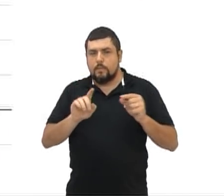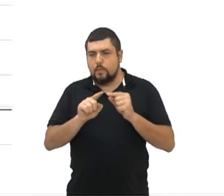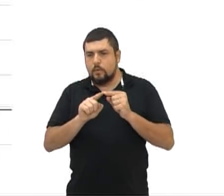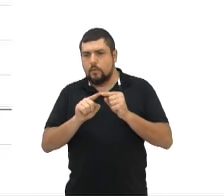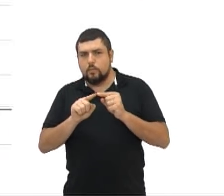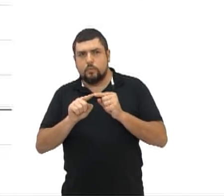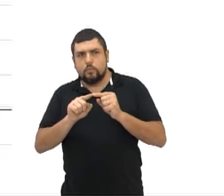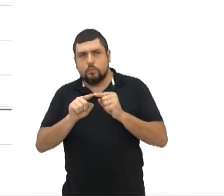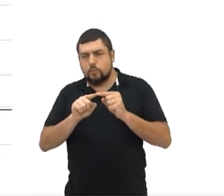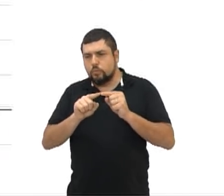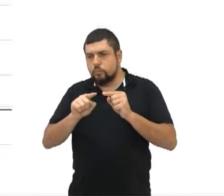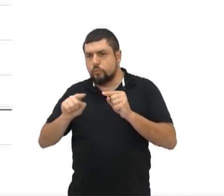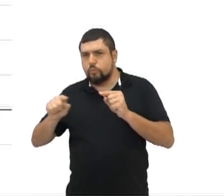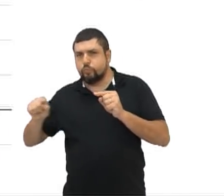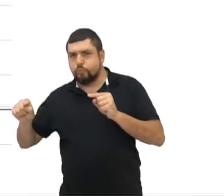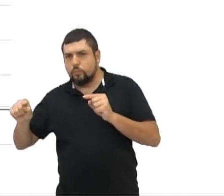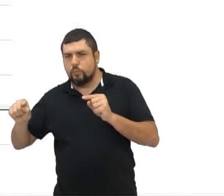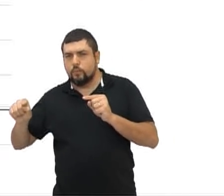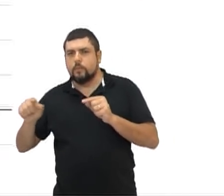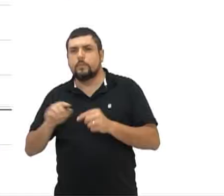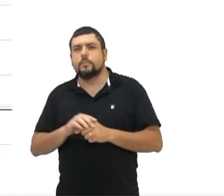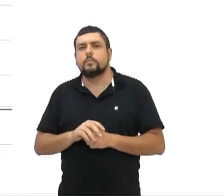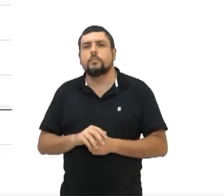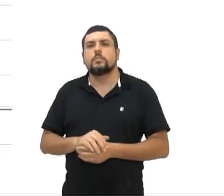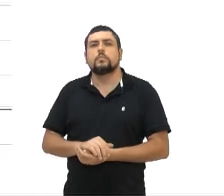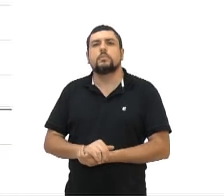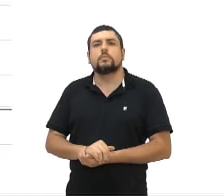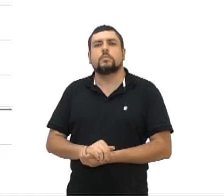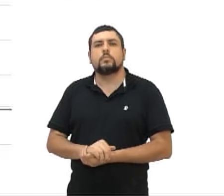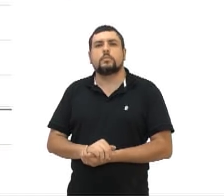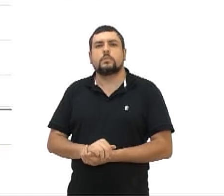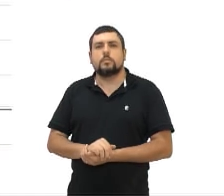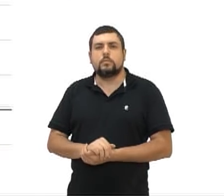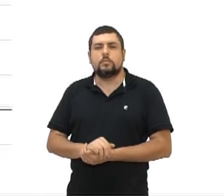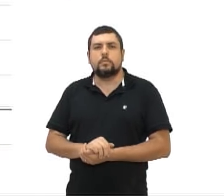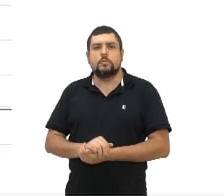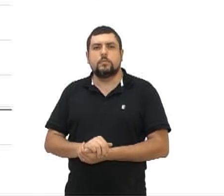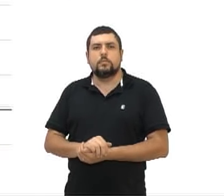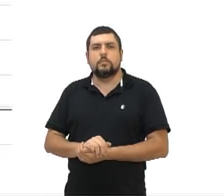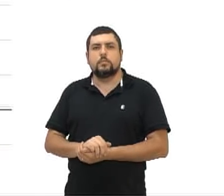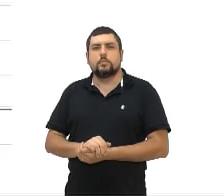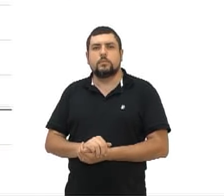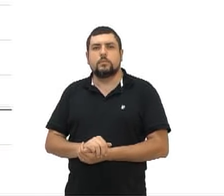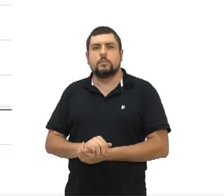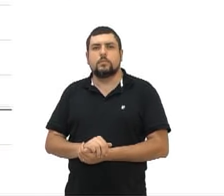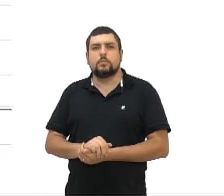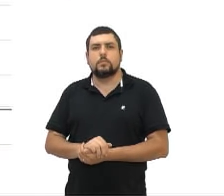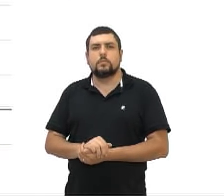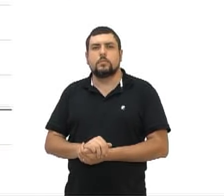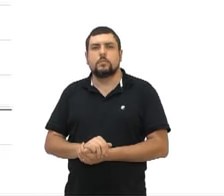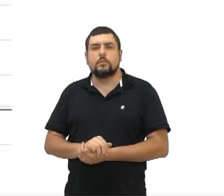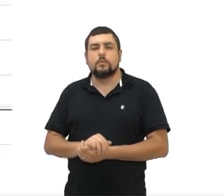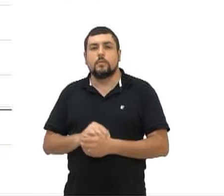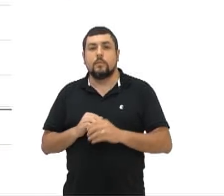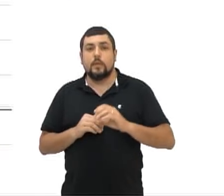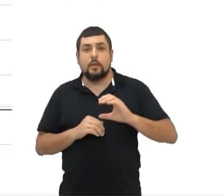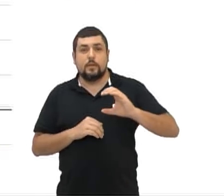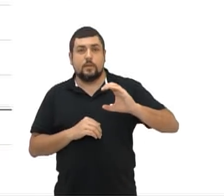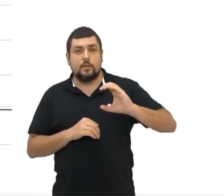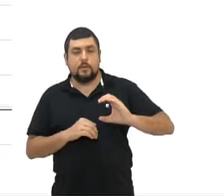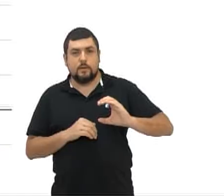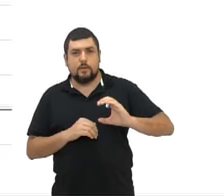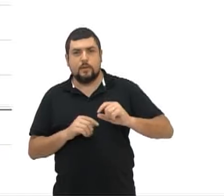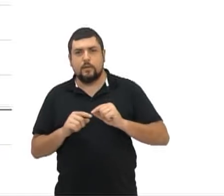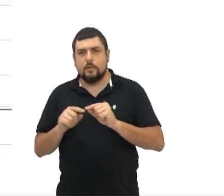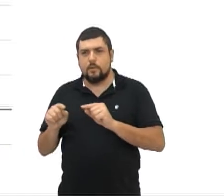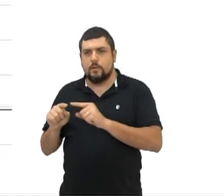e 1, você vem no 7 e vem no 1, 7 e 1. E a letra C,